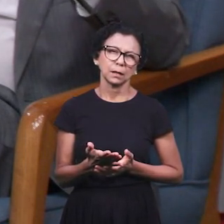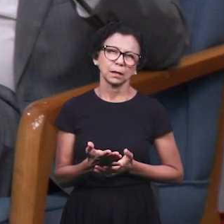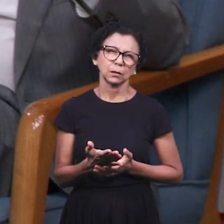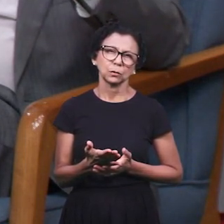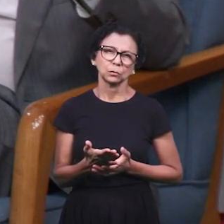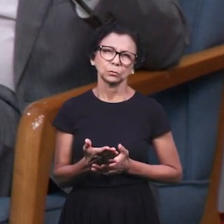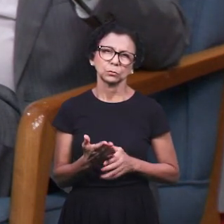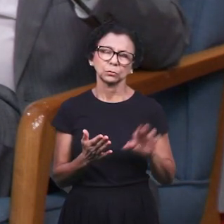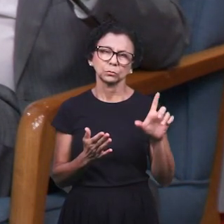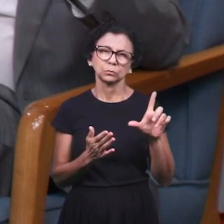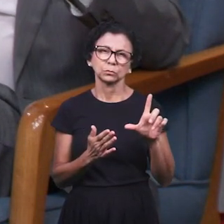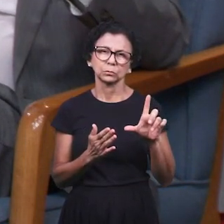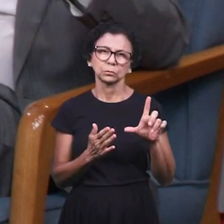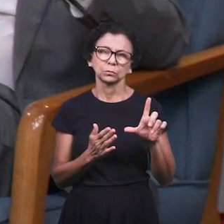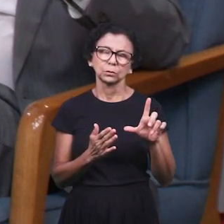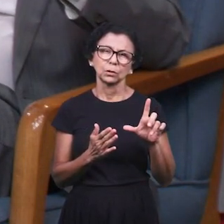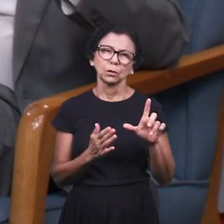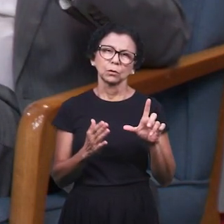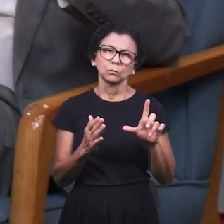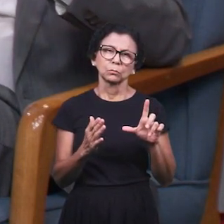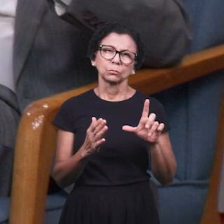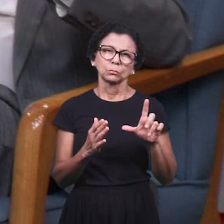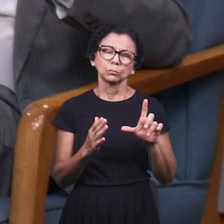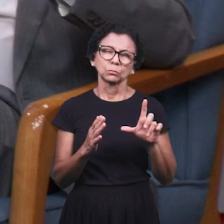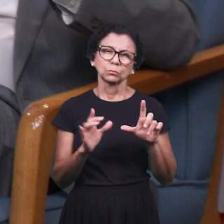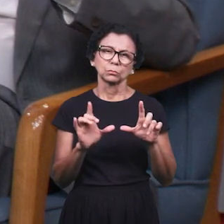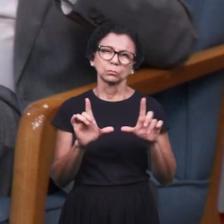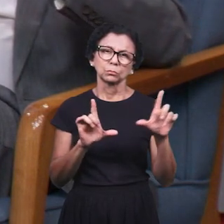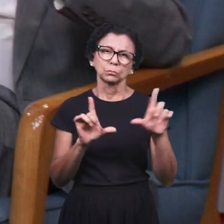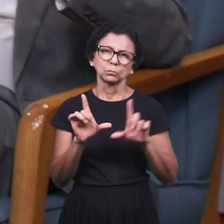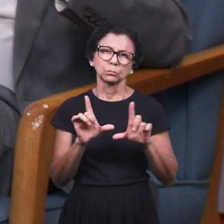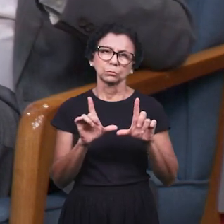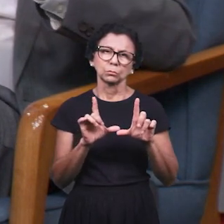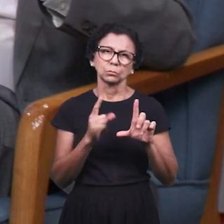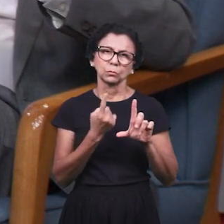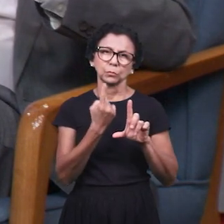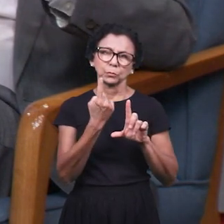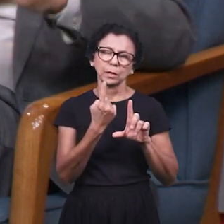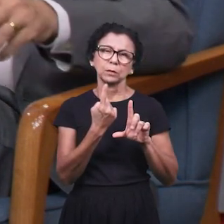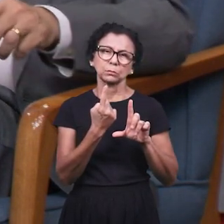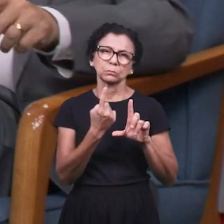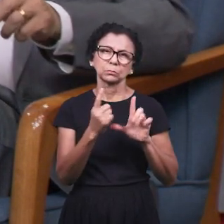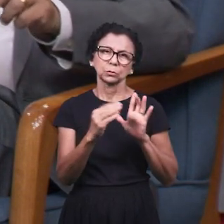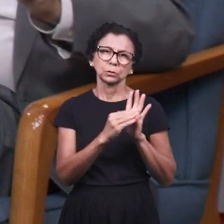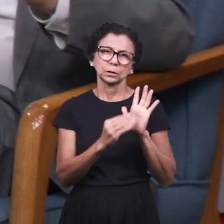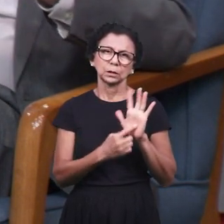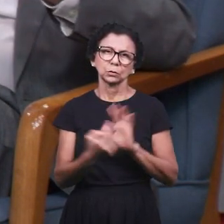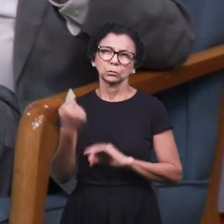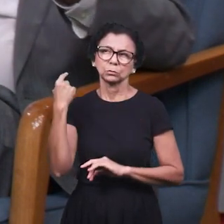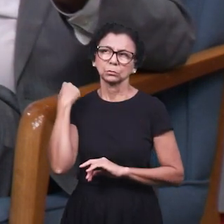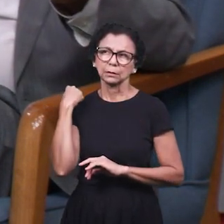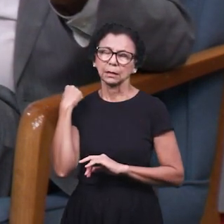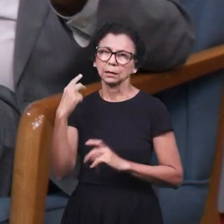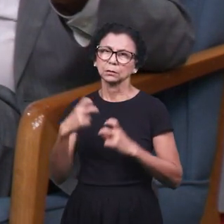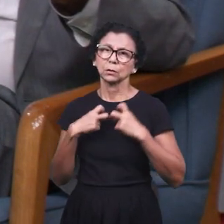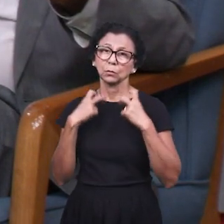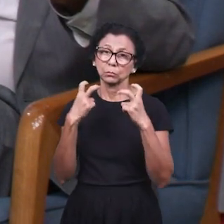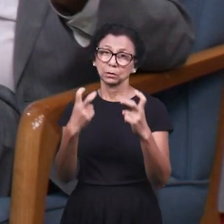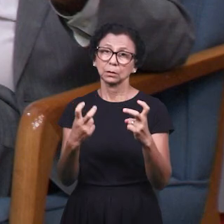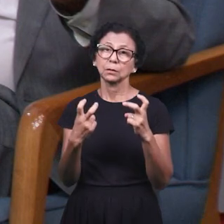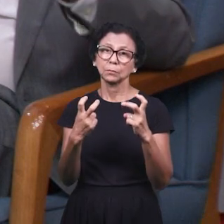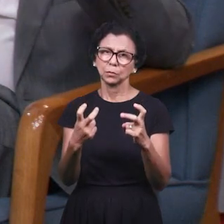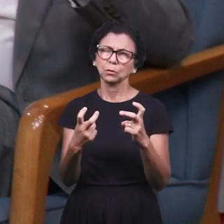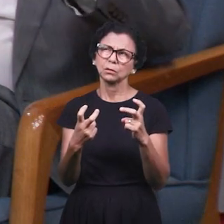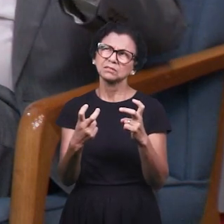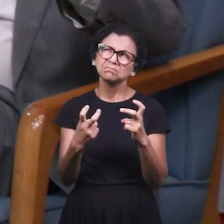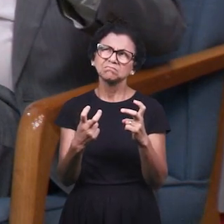há episódios atrás que a primeira experiência nossa doutrinária foi com o clamor. E nós não entendíamos muito